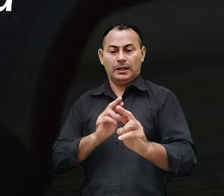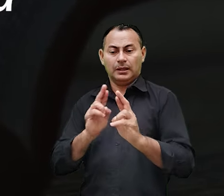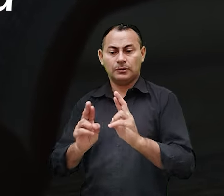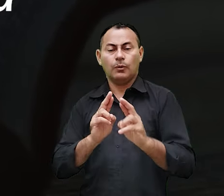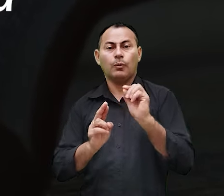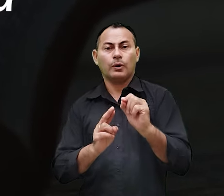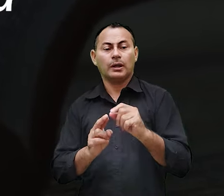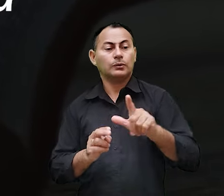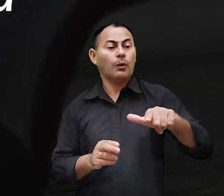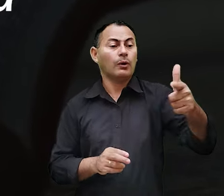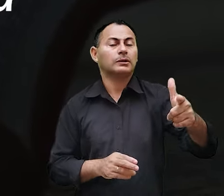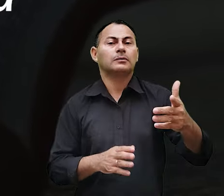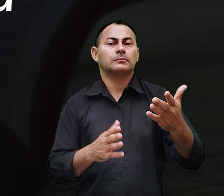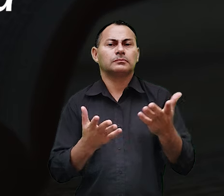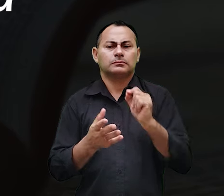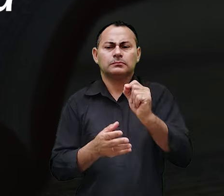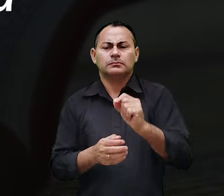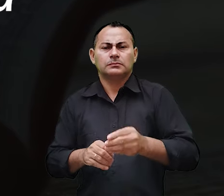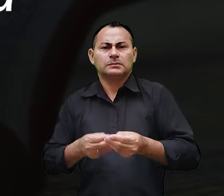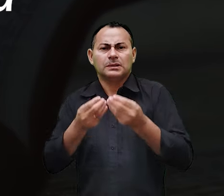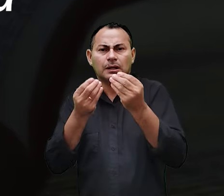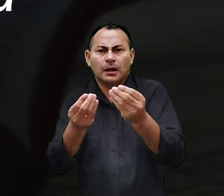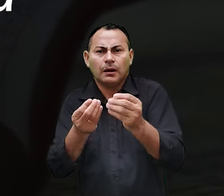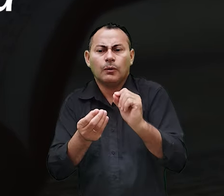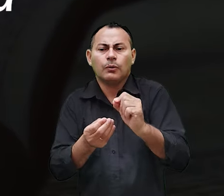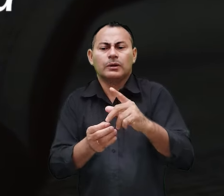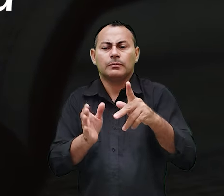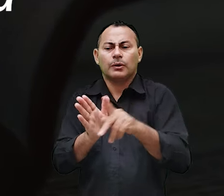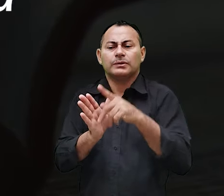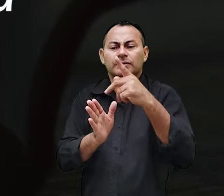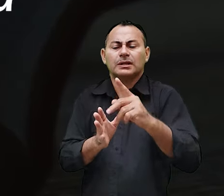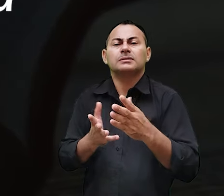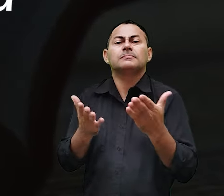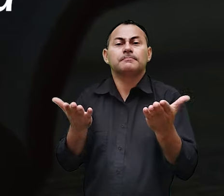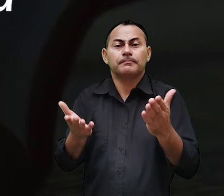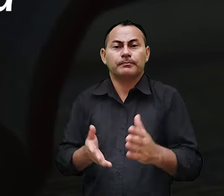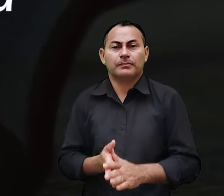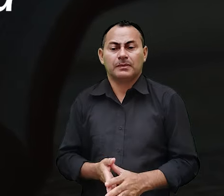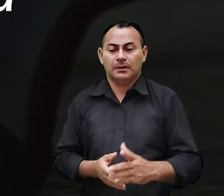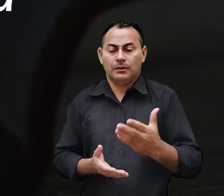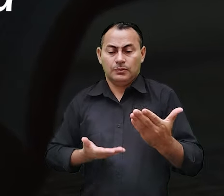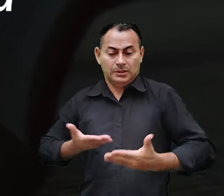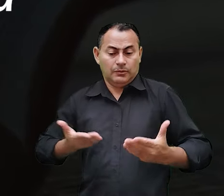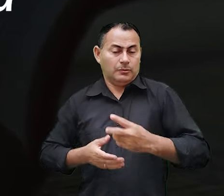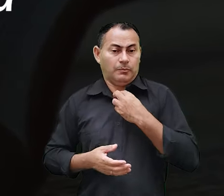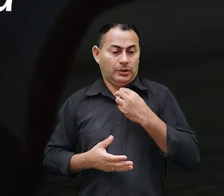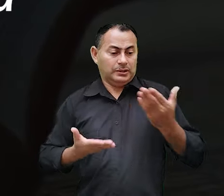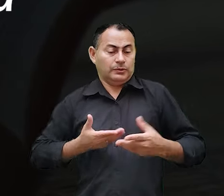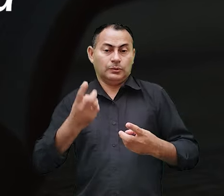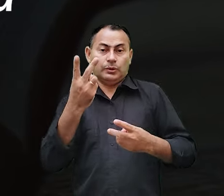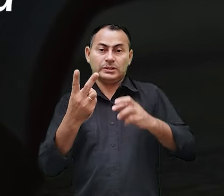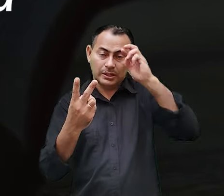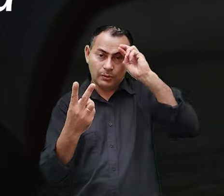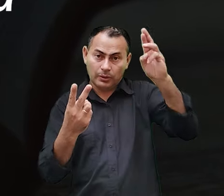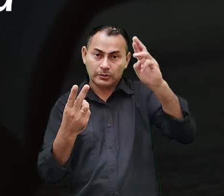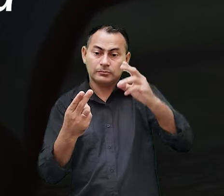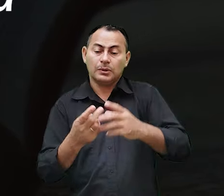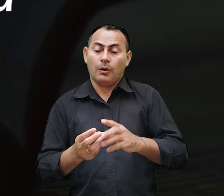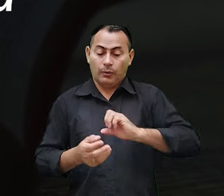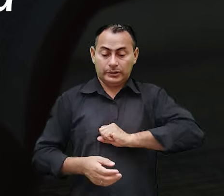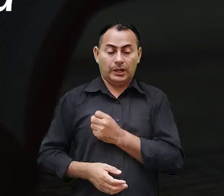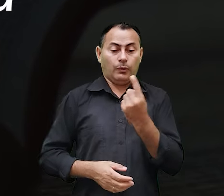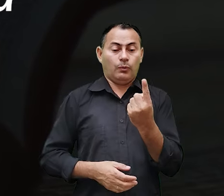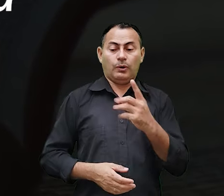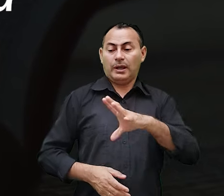de confiança em relação ao que é dos outros, quem lhes dará o que é de vocês? Nenhum servo pode servir a 2